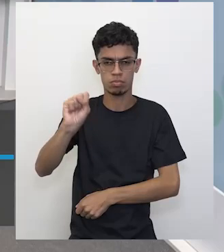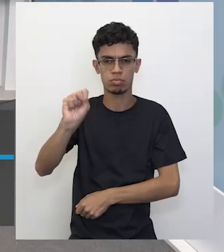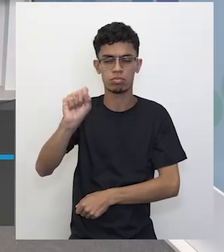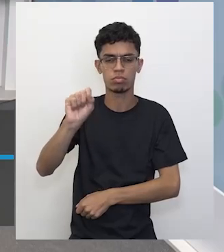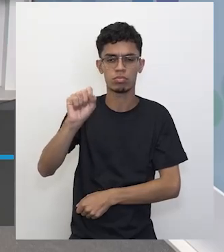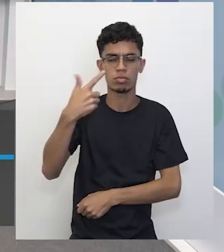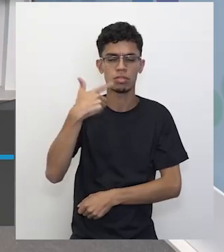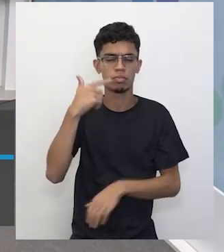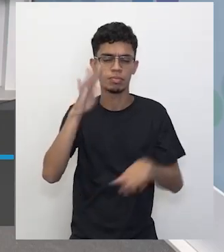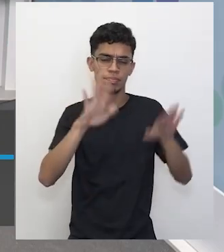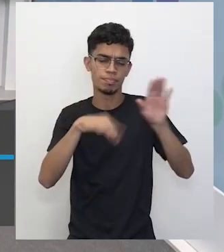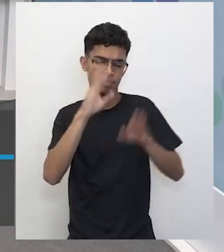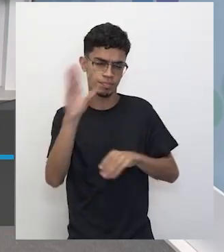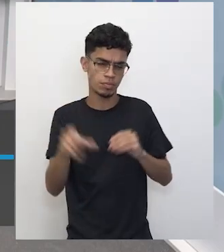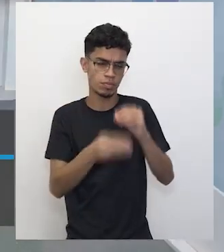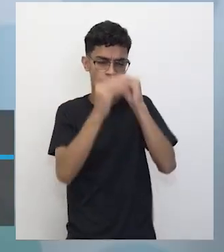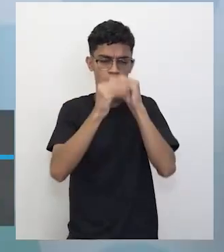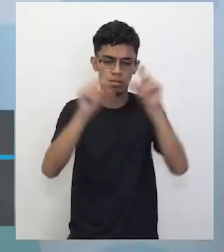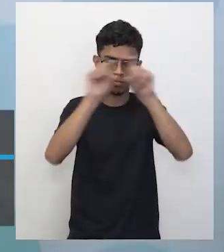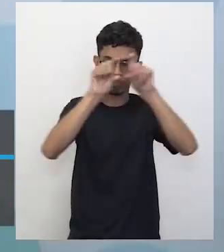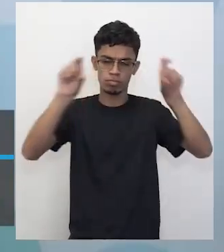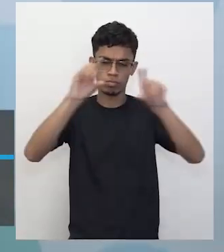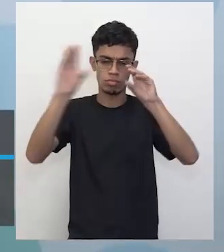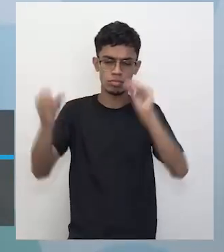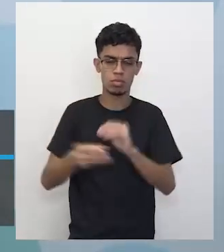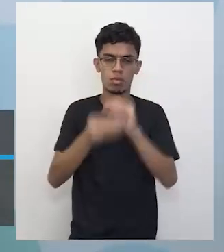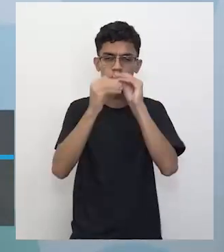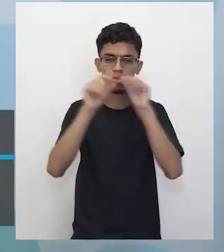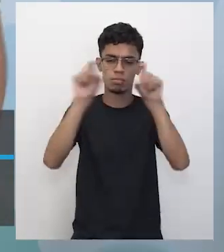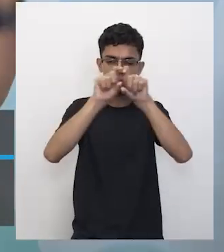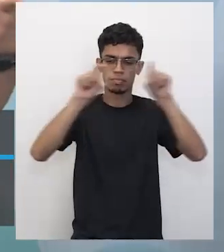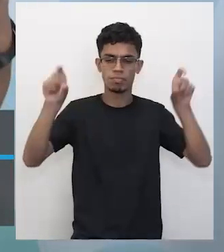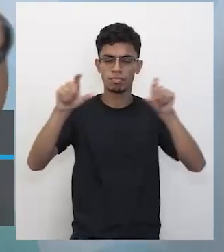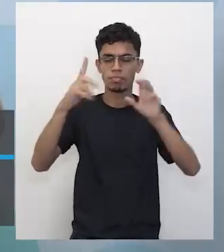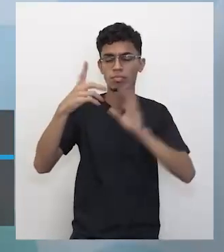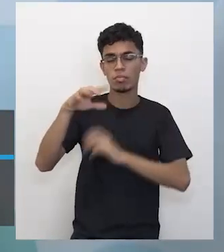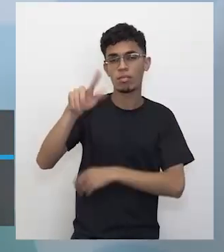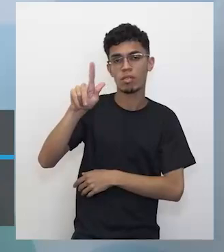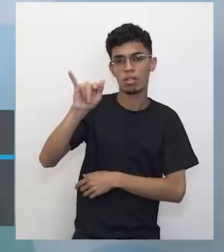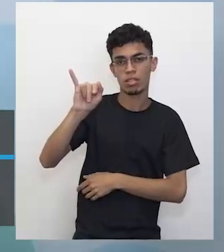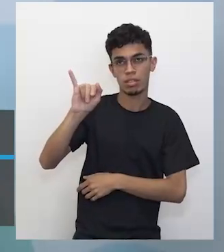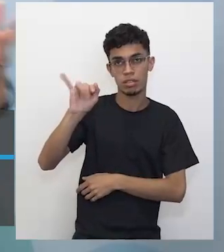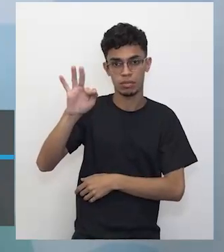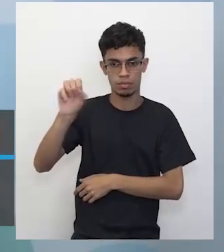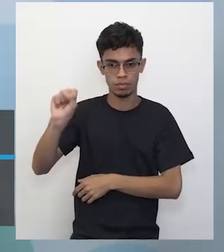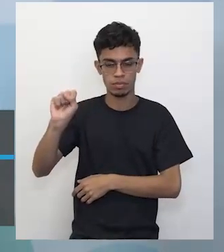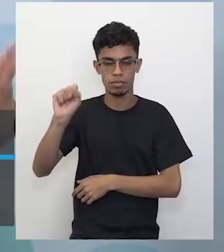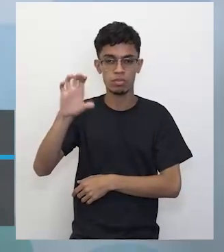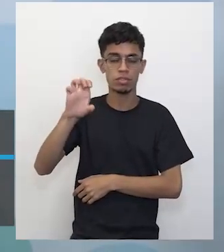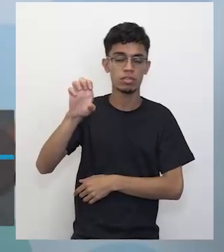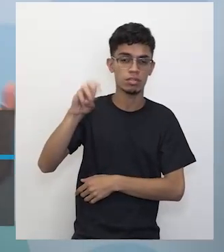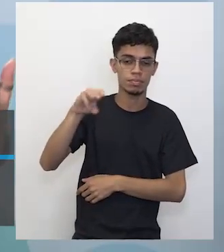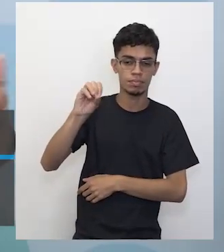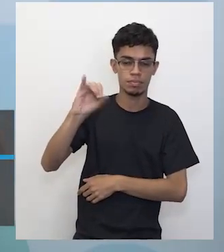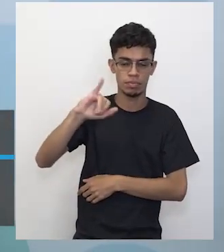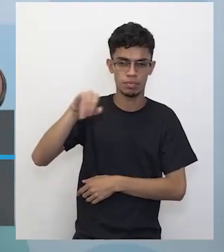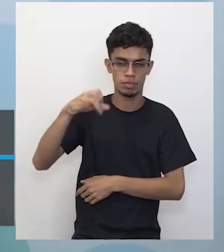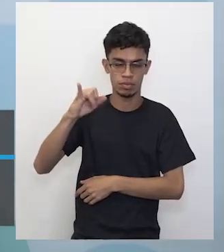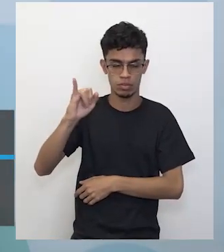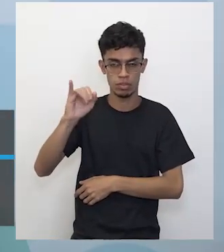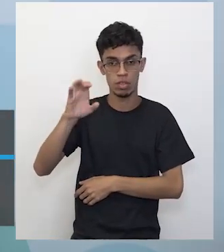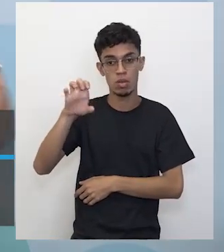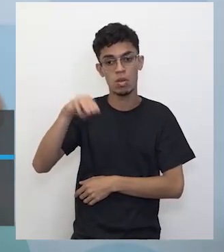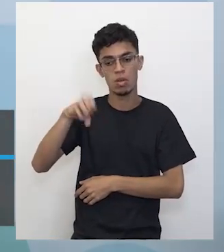muitas vezes a gente resume uma frase, resume tudo que a gente queria falar, mandando um gif, mandando um emoji, mandando um meme, né? Ou falando isso no dia a dia.